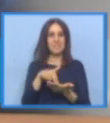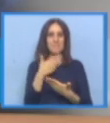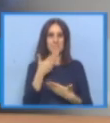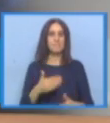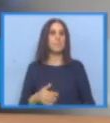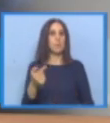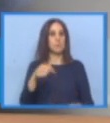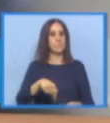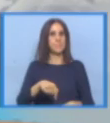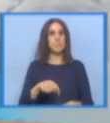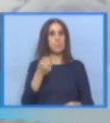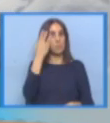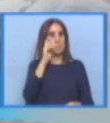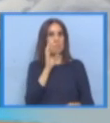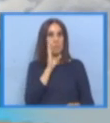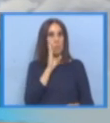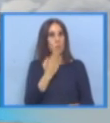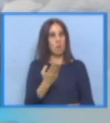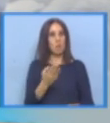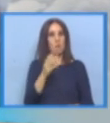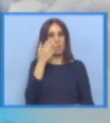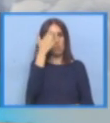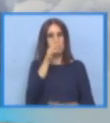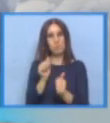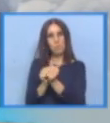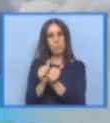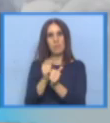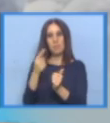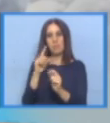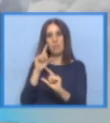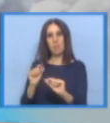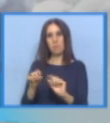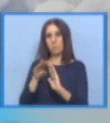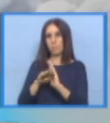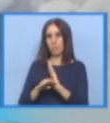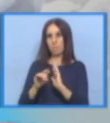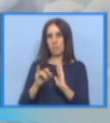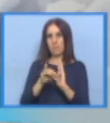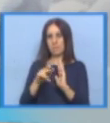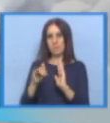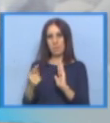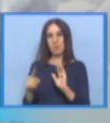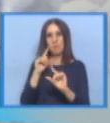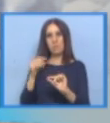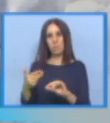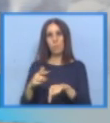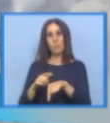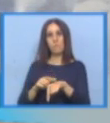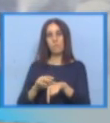nós. Não esqueça que mais logo ainda pode acompanhar a edição rádio do programa Eclésia, é na Antena 1